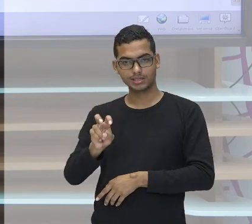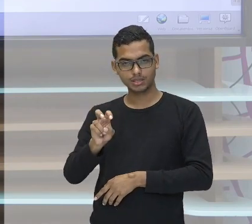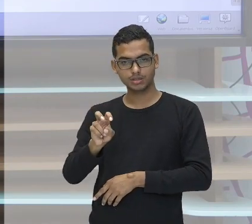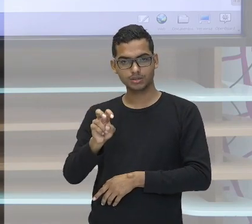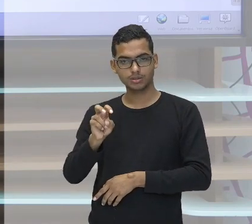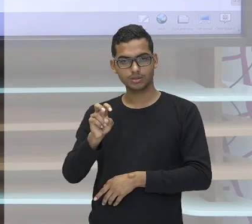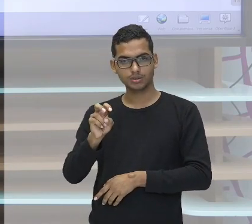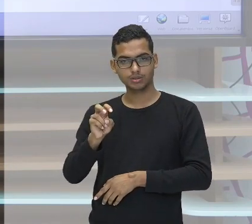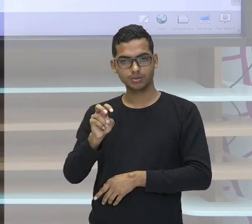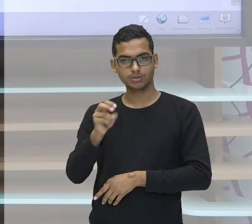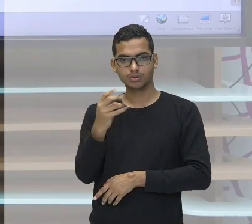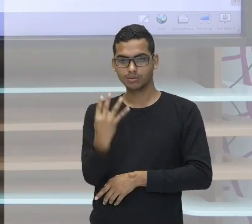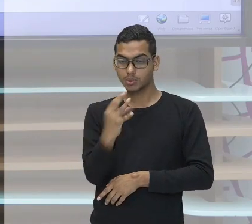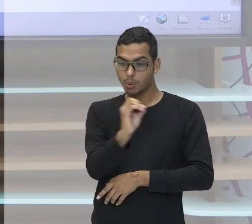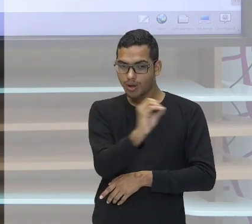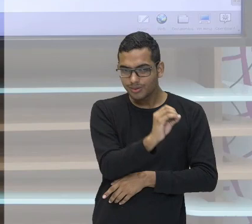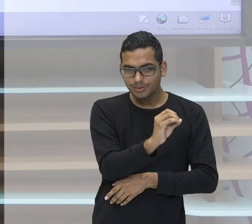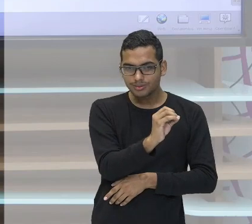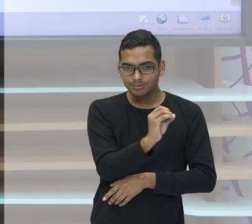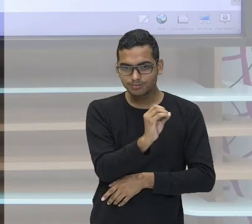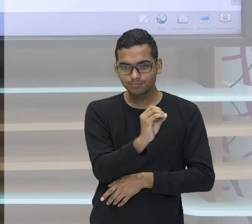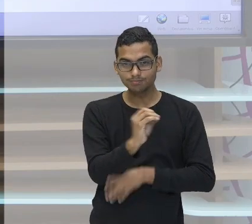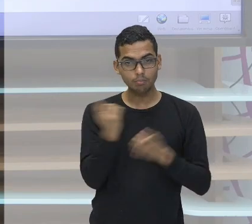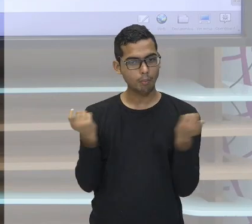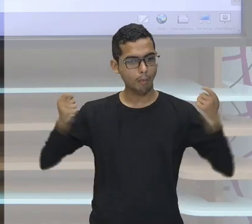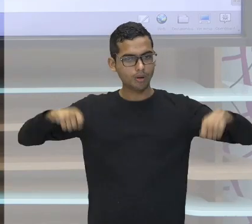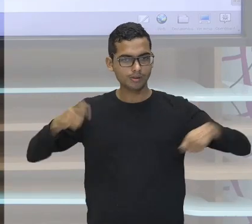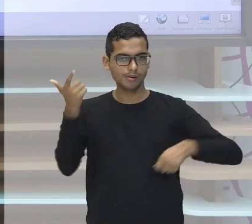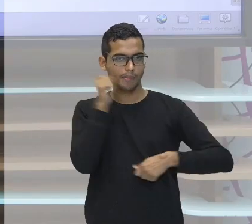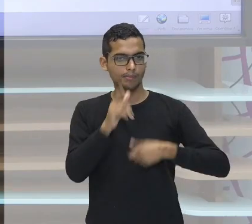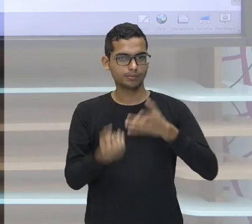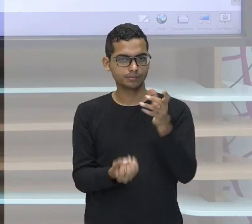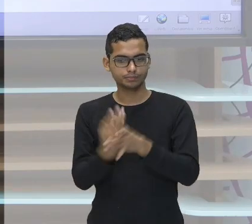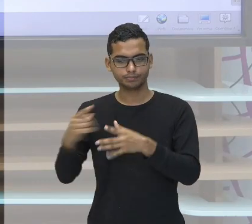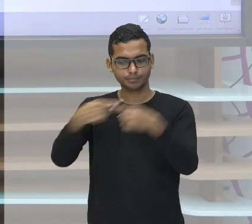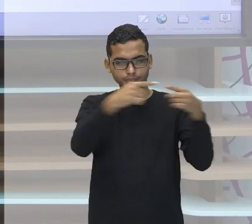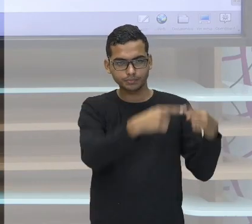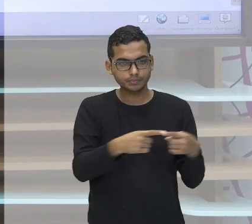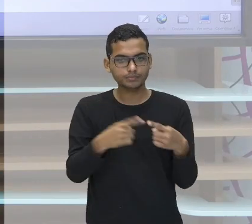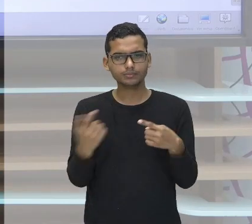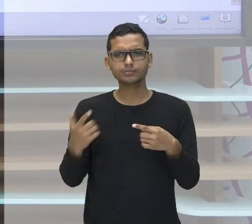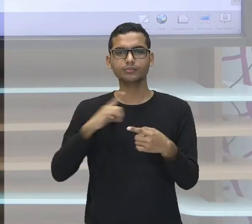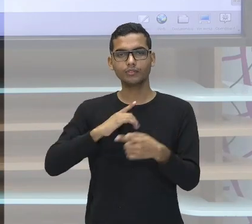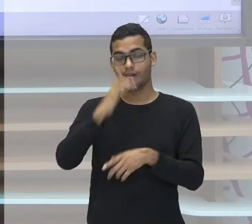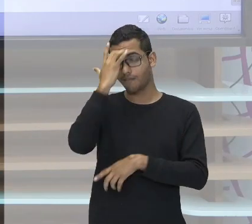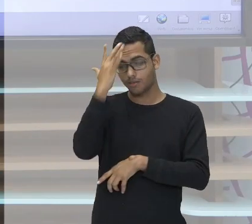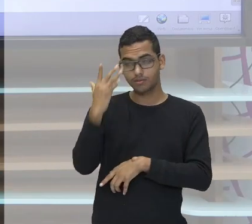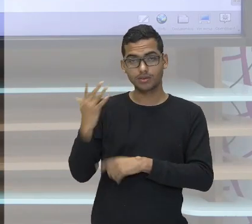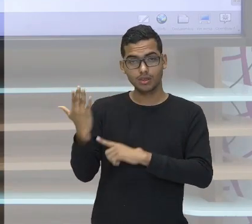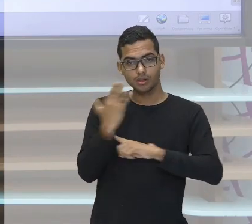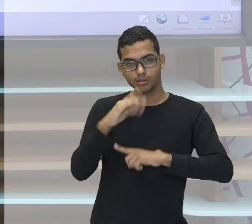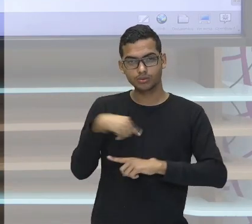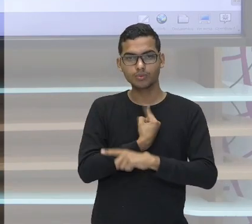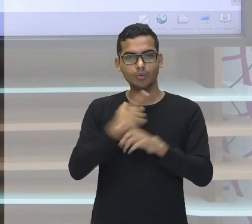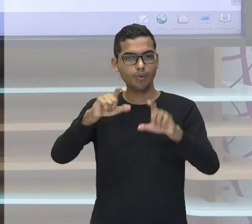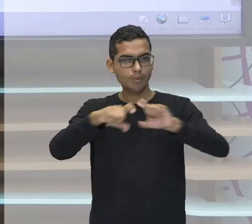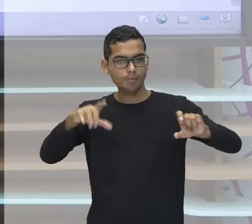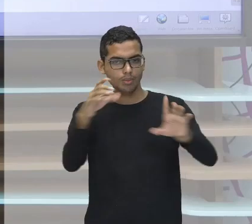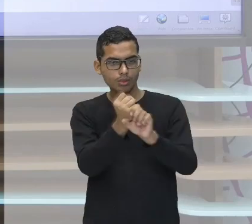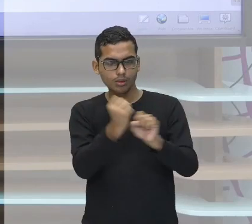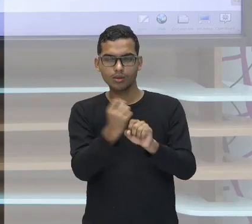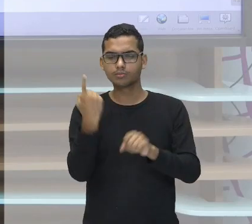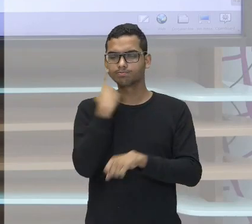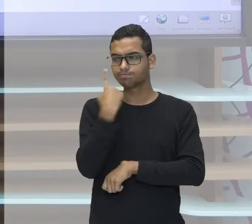comissão, né? É bastante opção. Então, vejam aí que a combinação, novamente, ela vem facilitar aqui nossos cálculos e verificar